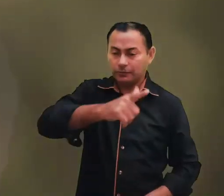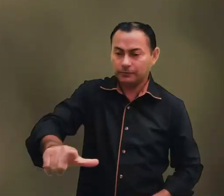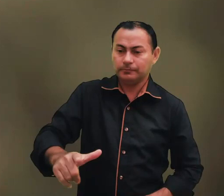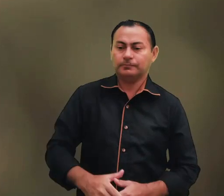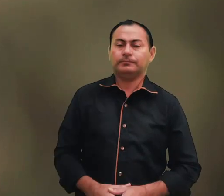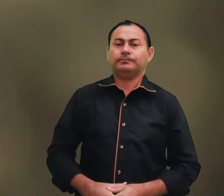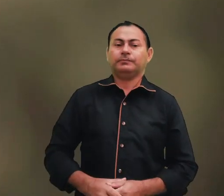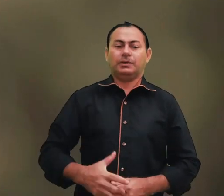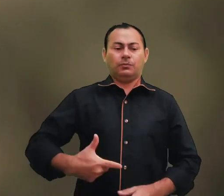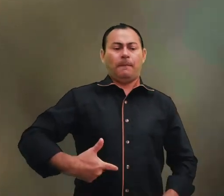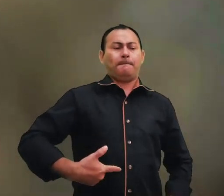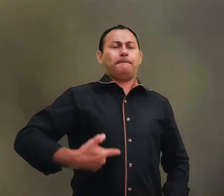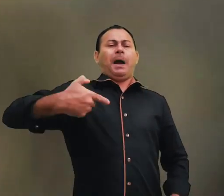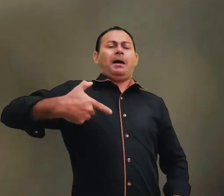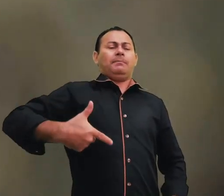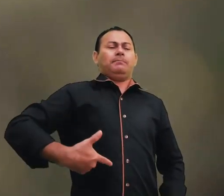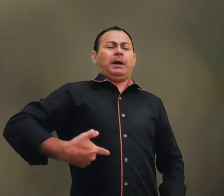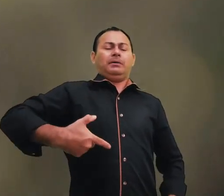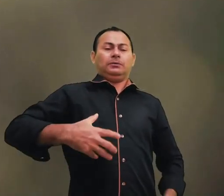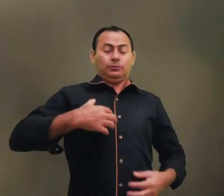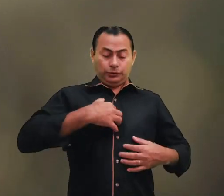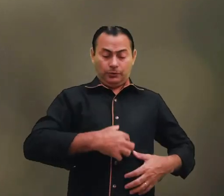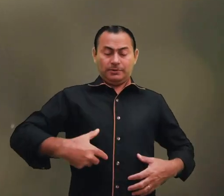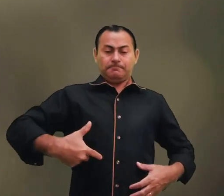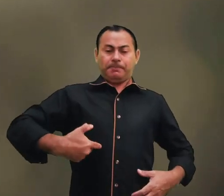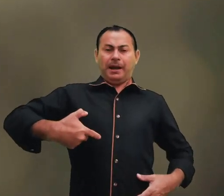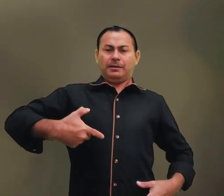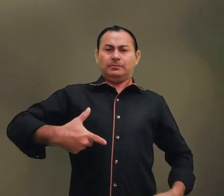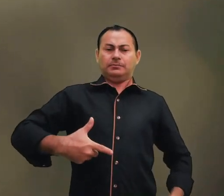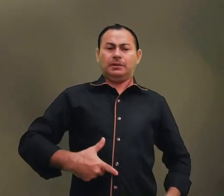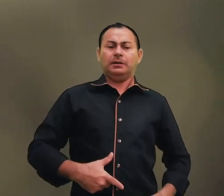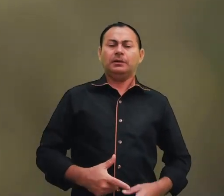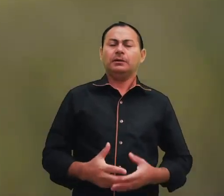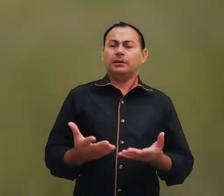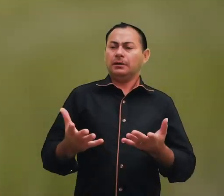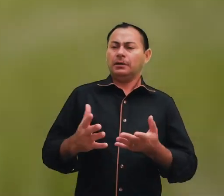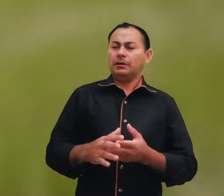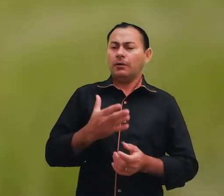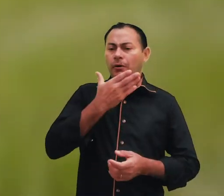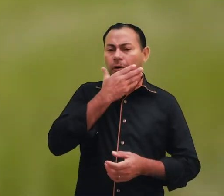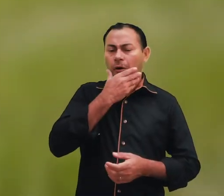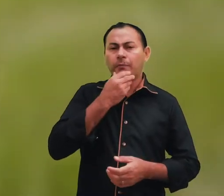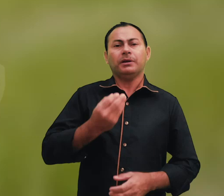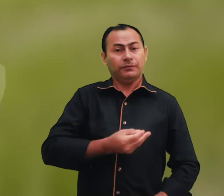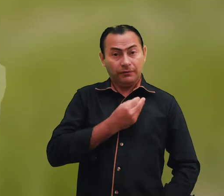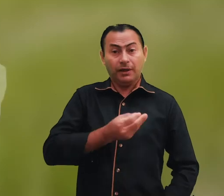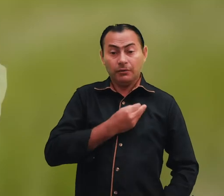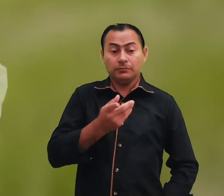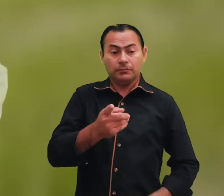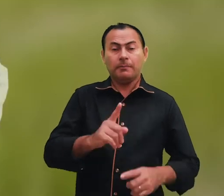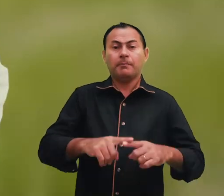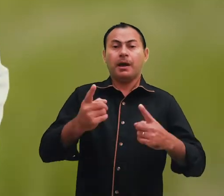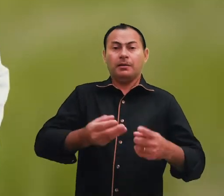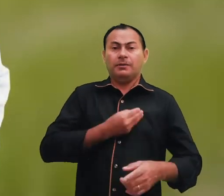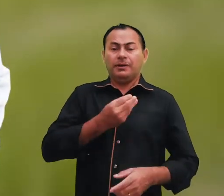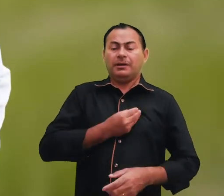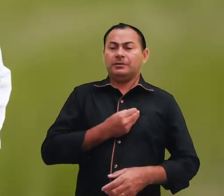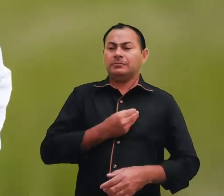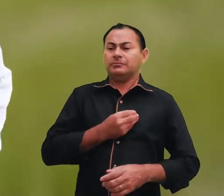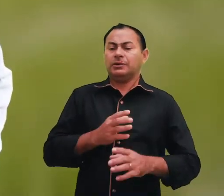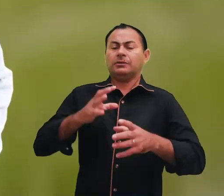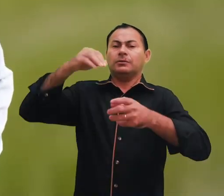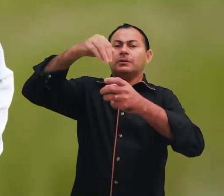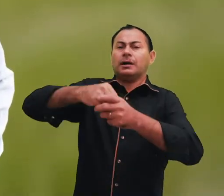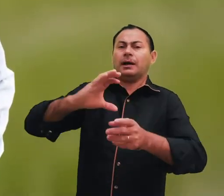vez, atirou nele, no estômago. Miraculosamente aquele homem sobreviveu, mas viveu num campo